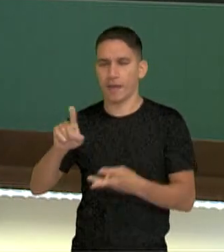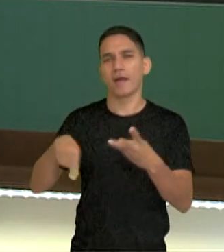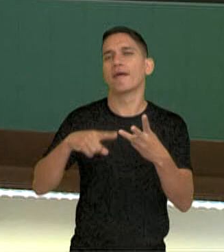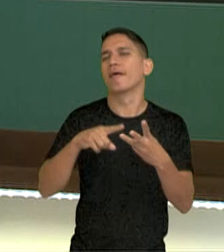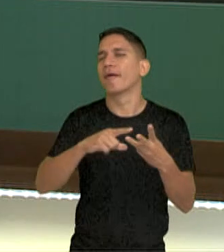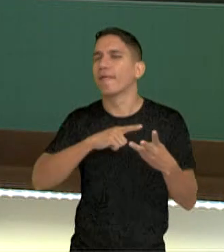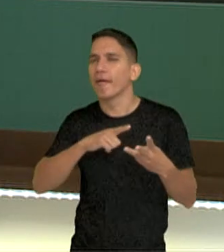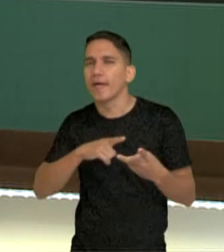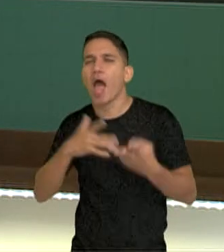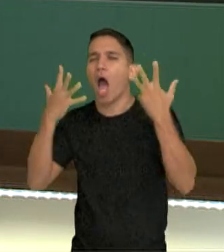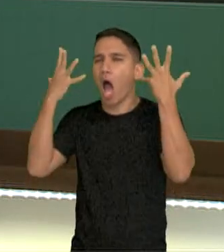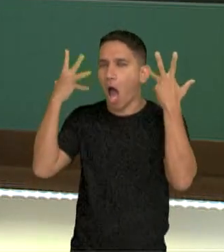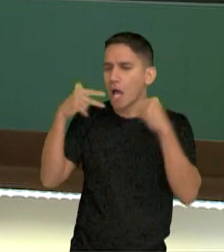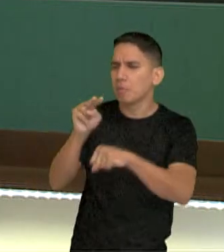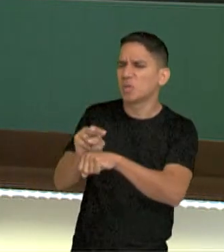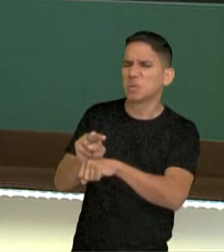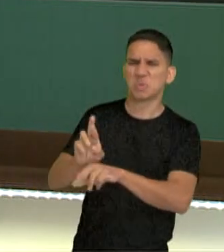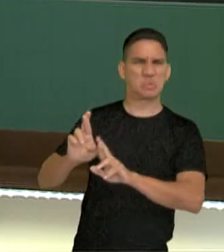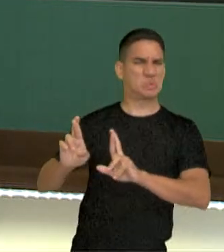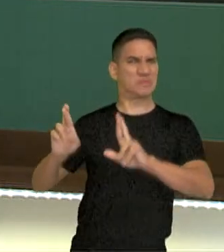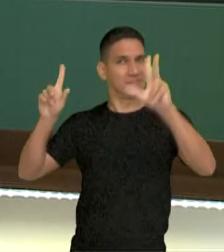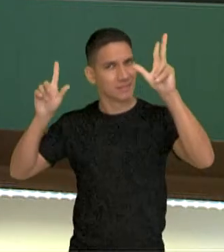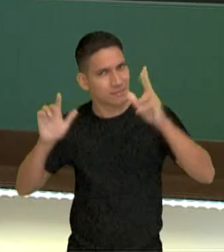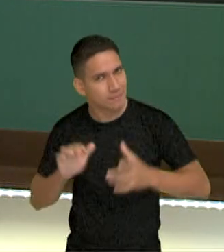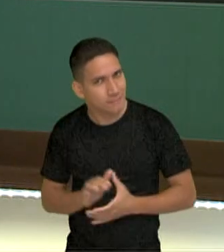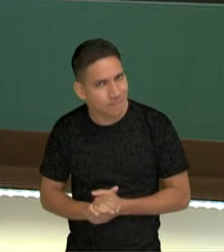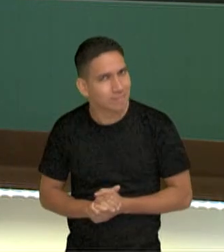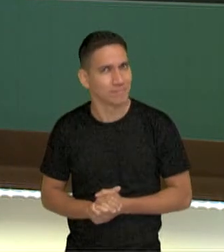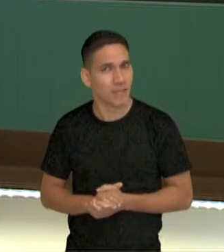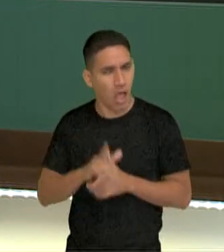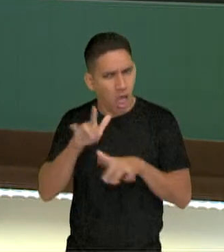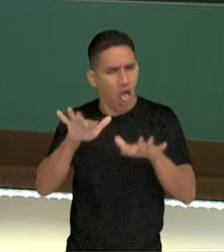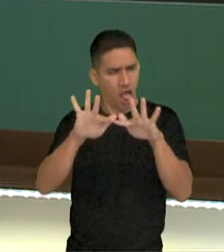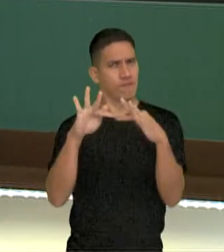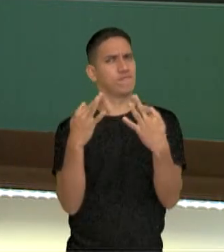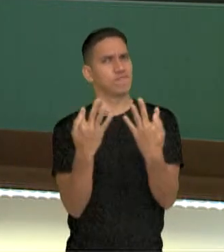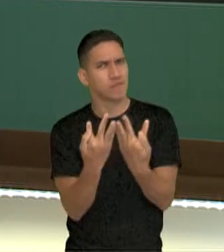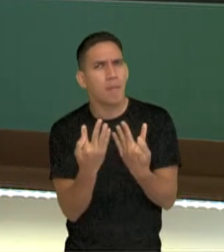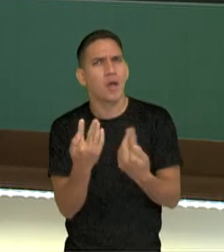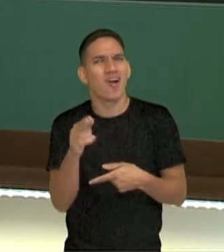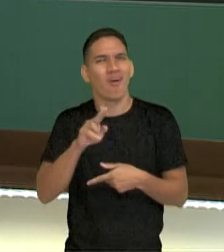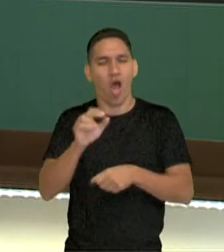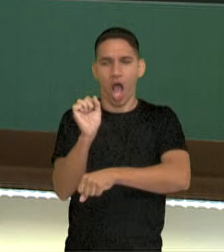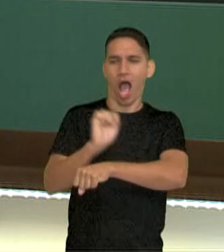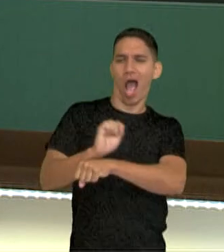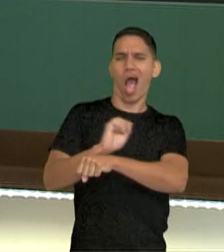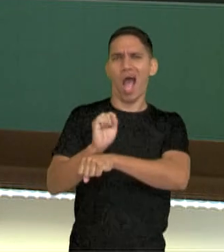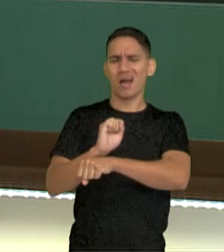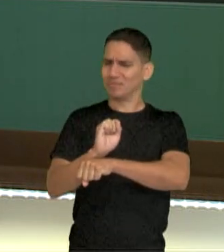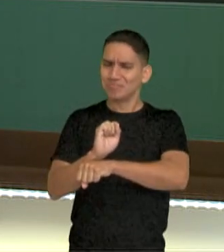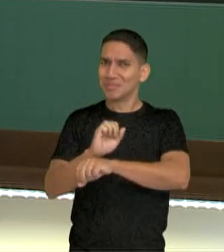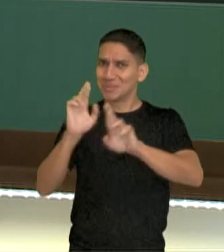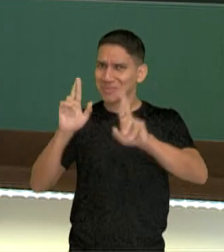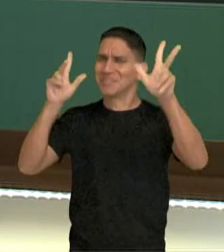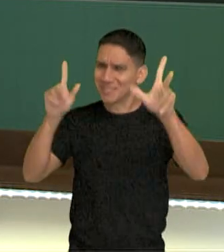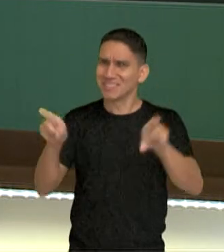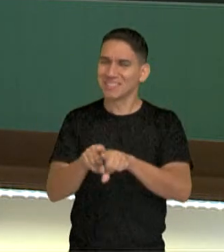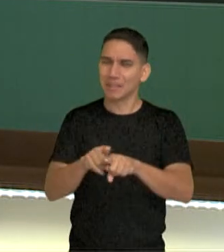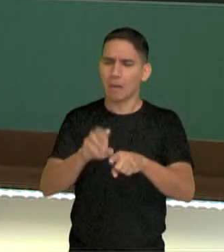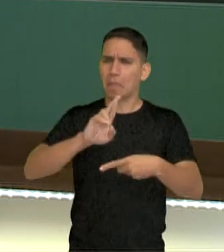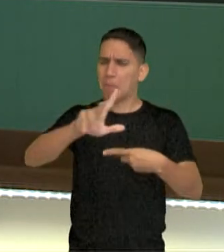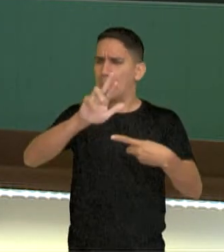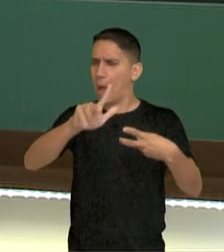de estimação diferentes, é uma família que usa um carro diferente, tem muitas